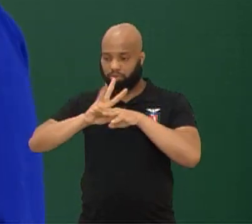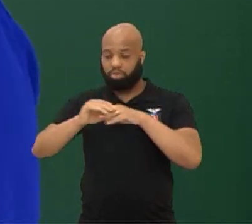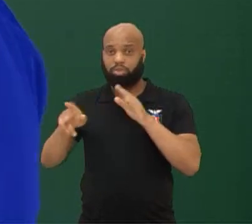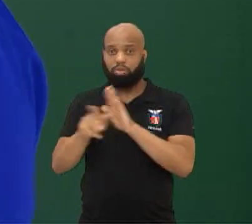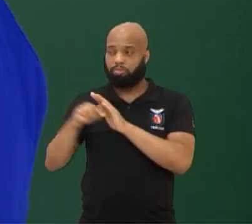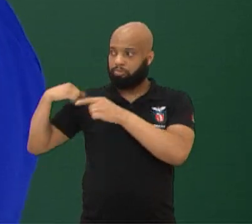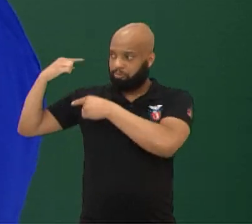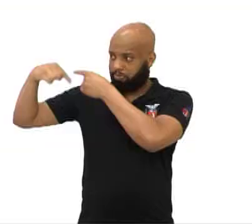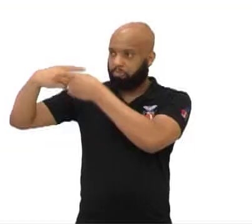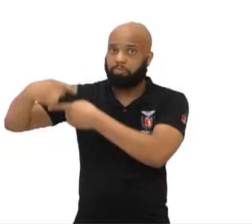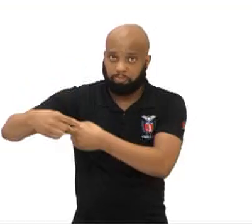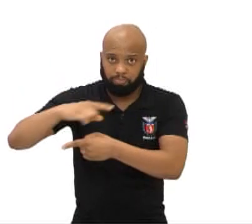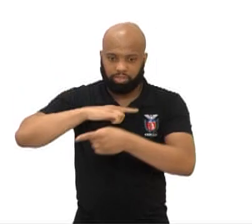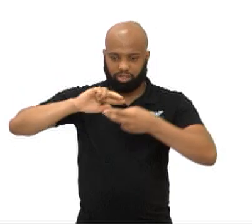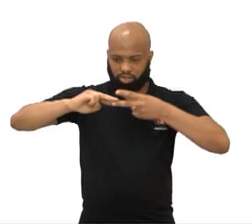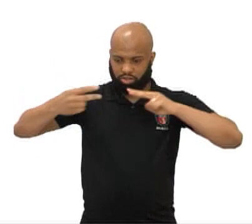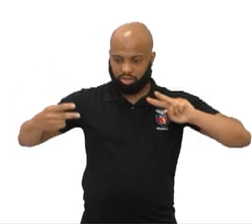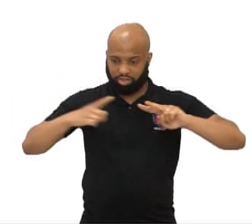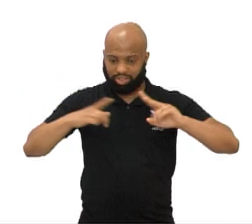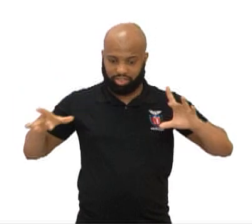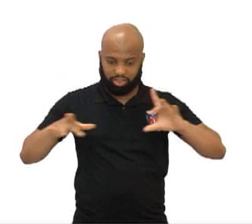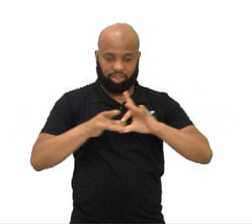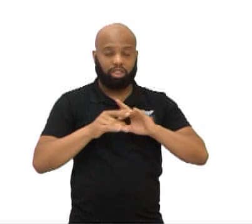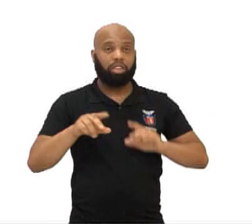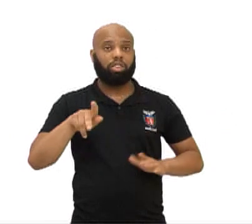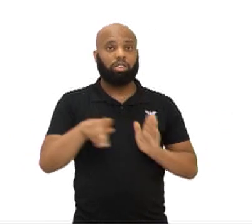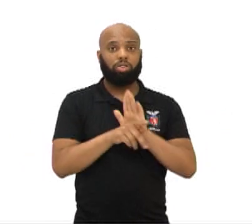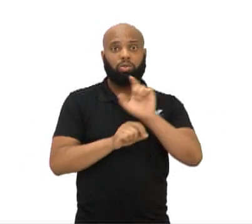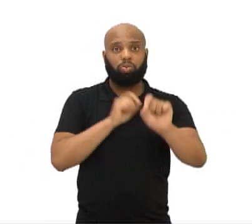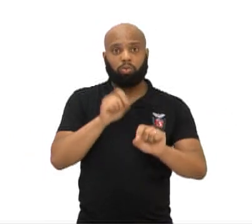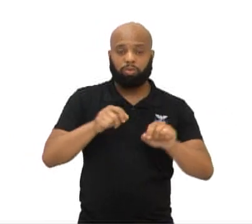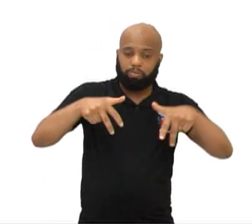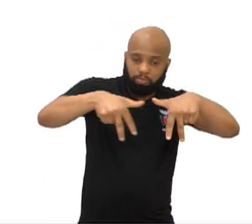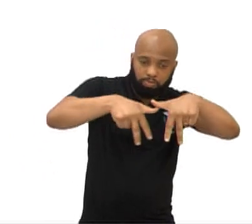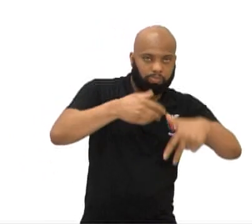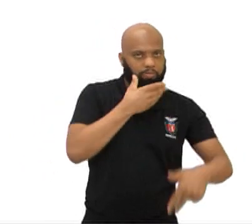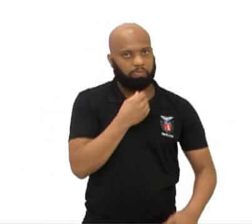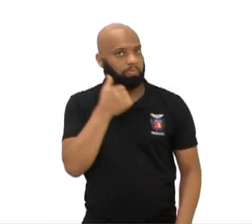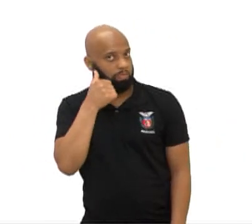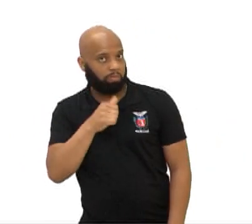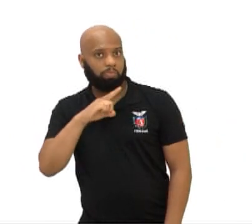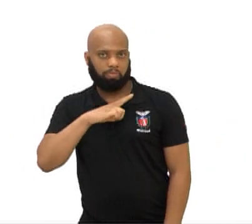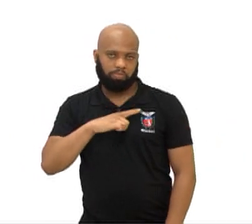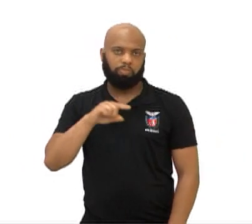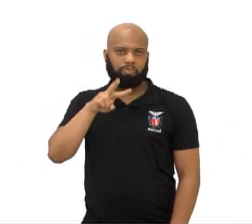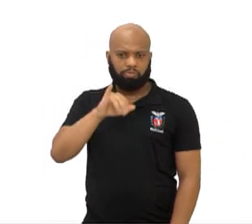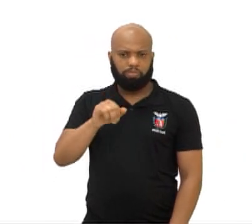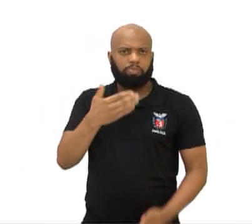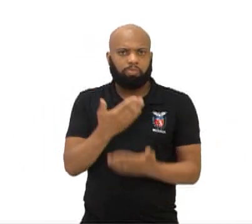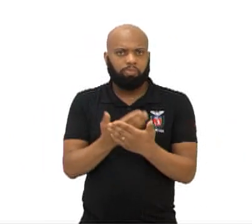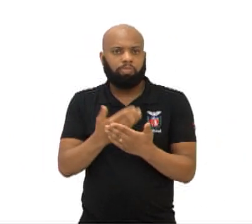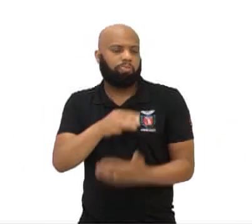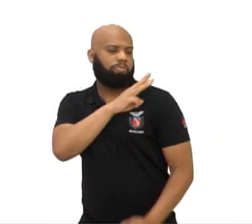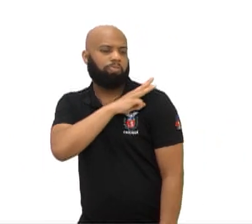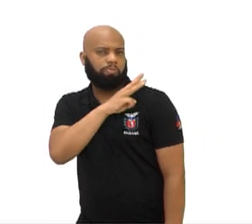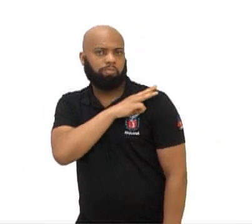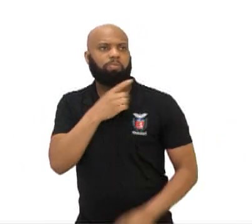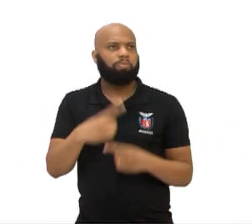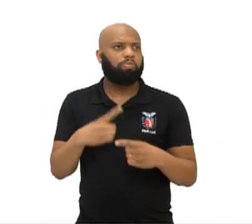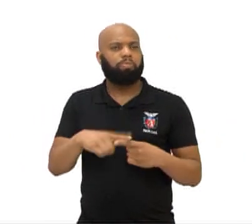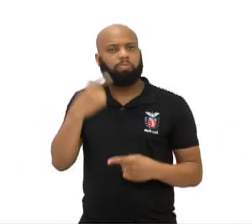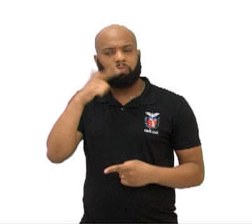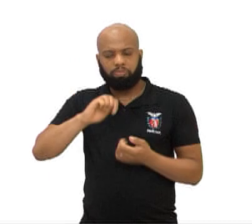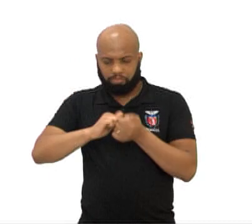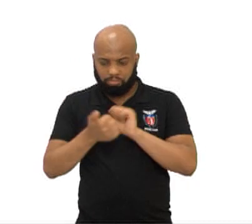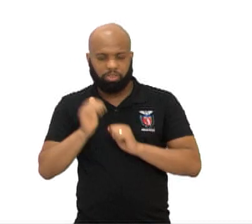genética que ela é ligada ao sexo. Tá? Então, estou trazendo um pouquinho do conceito lá que a gente vai ver lá na terceira série para a gente já poder se